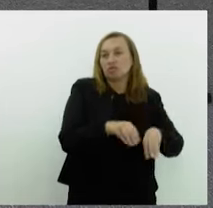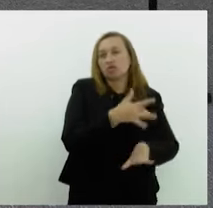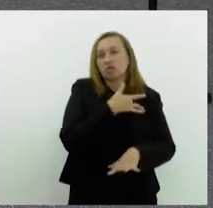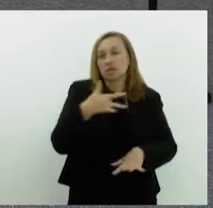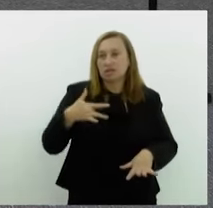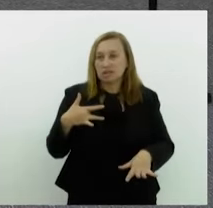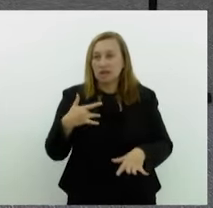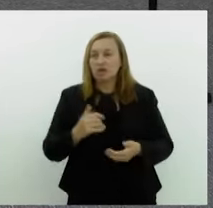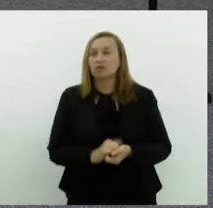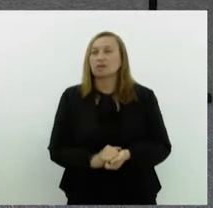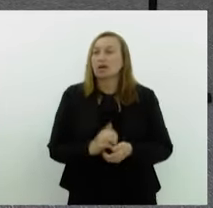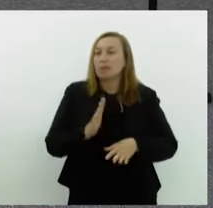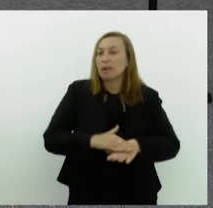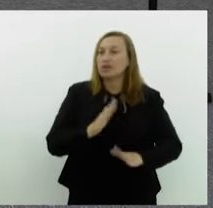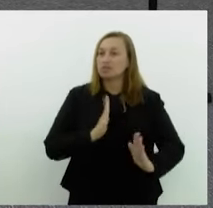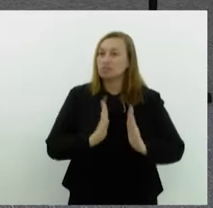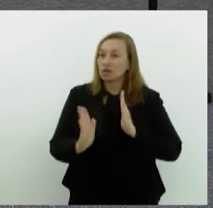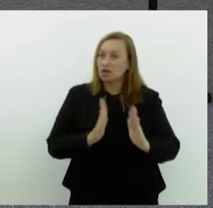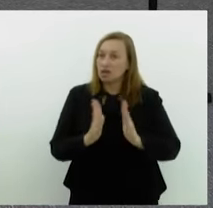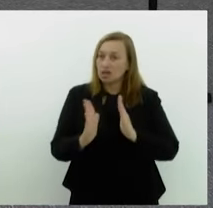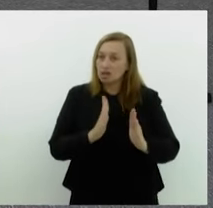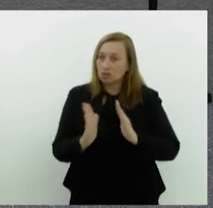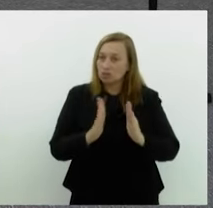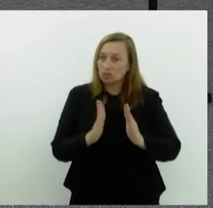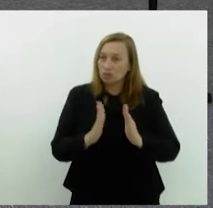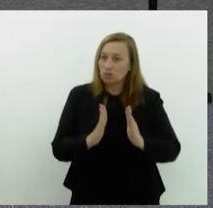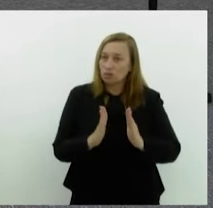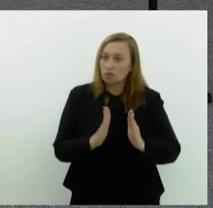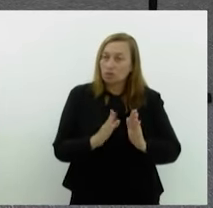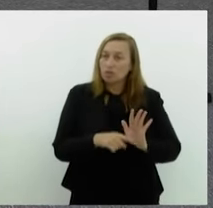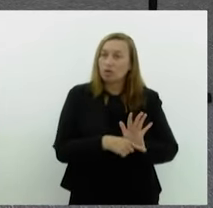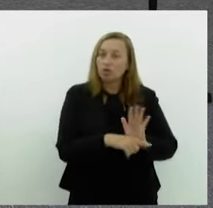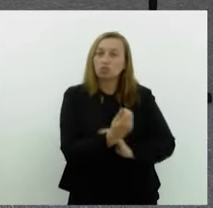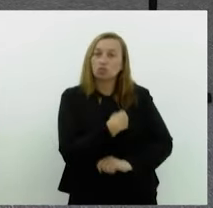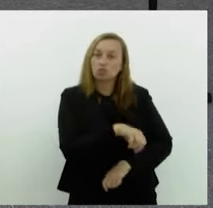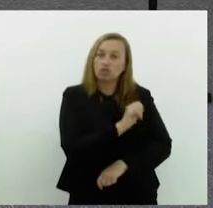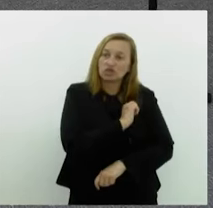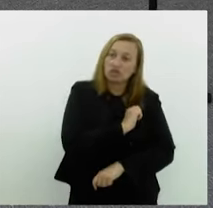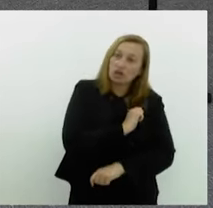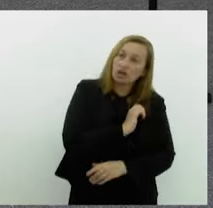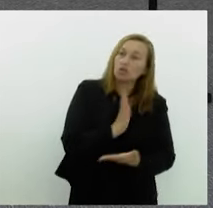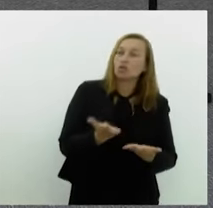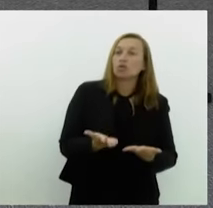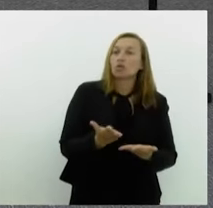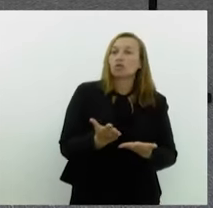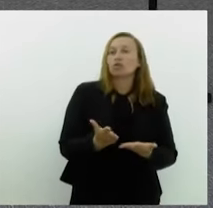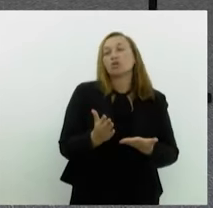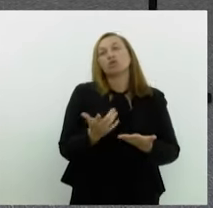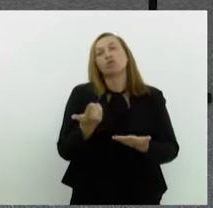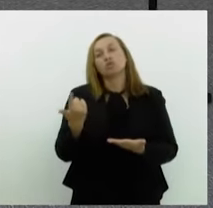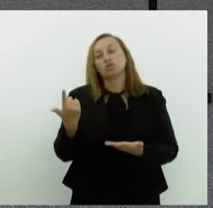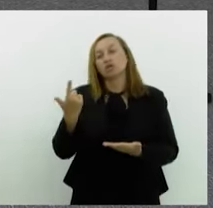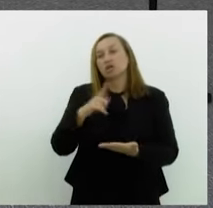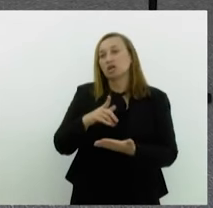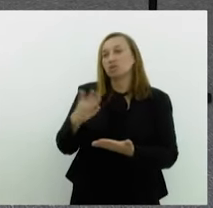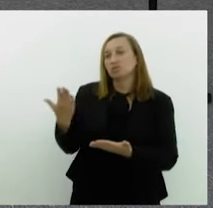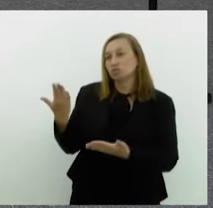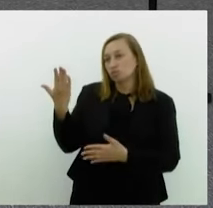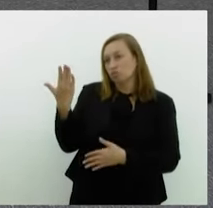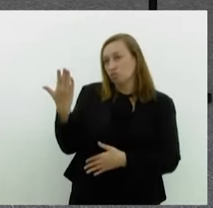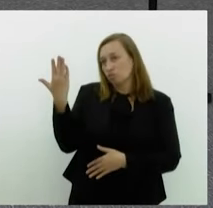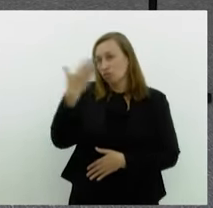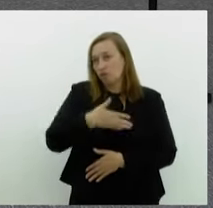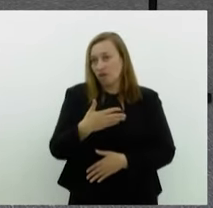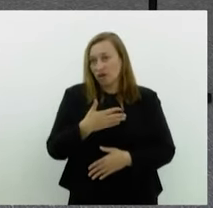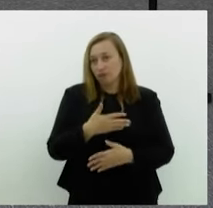dá mais prazo para benefícios fiscais, sem que os ganhos, muitas vezes, tenham sido comprovados. Então, Vossa Excelência está de parabéns,